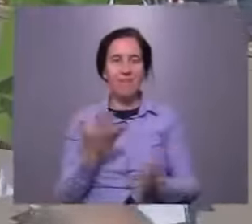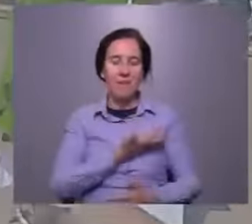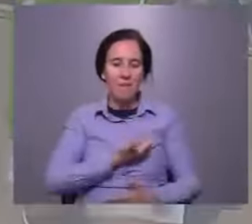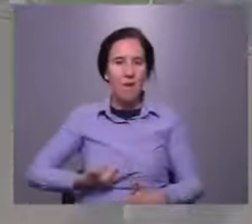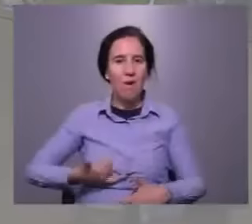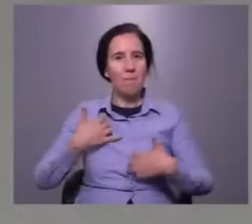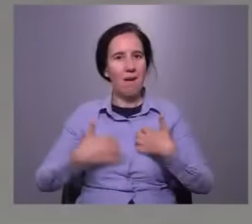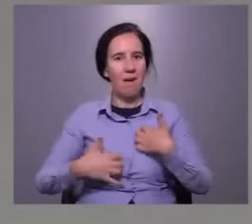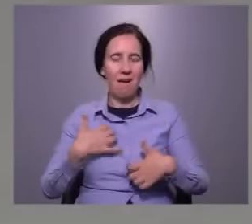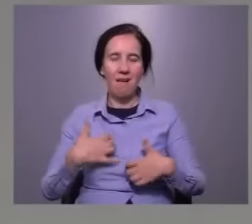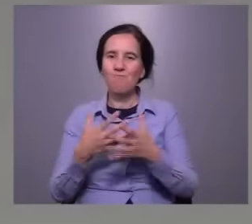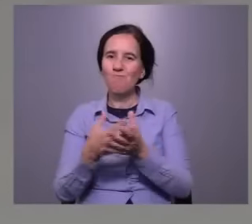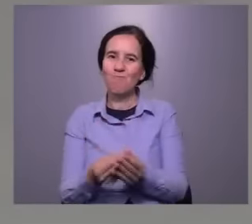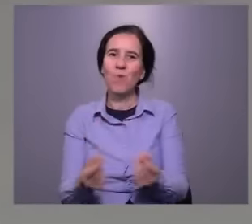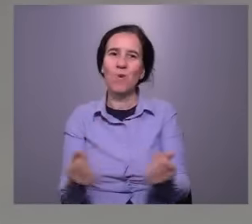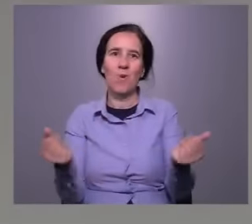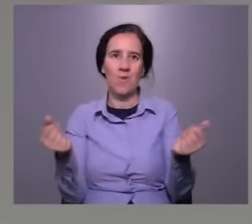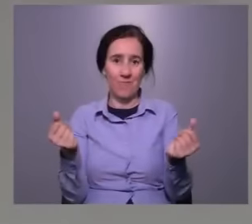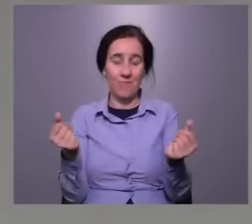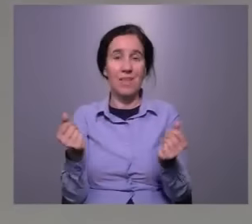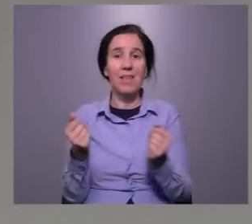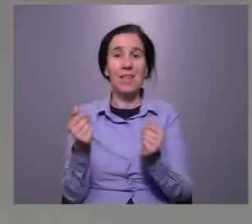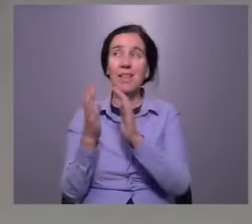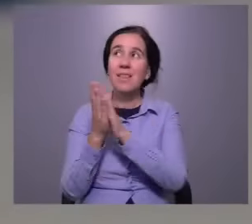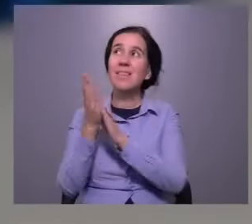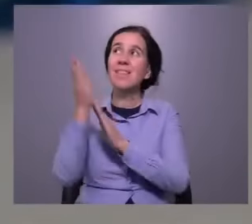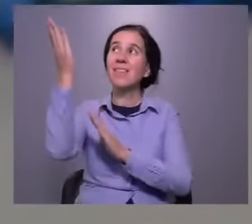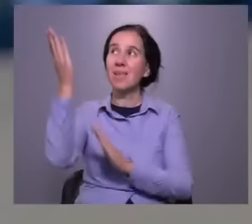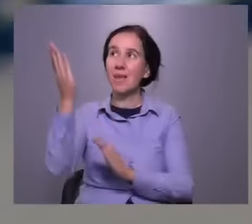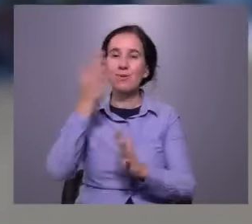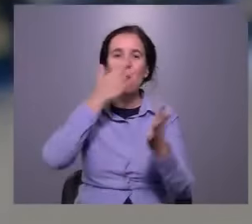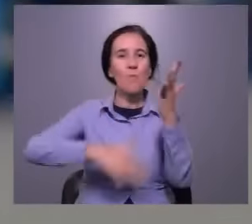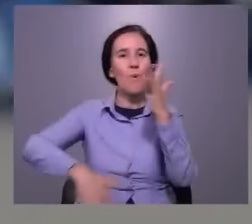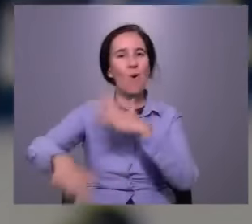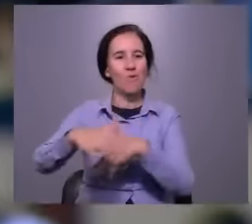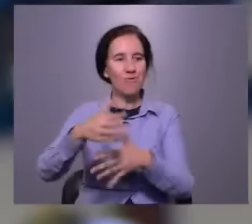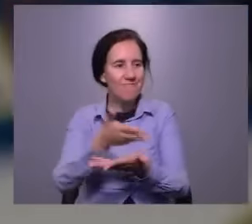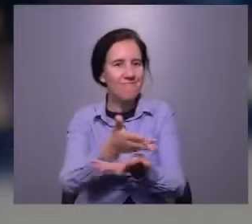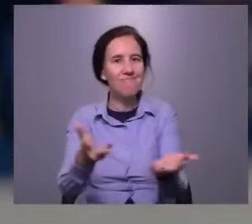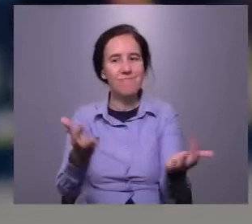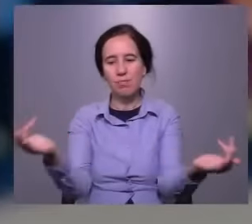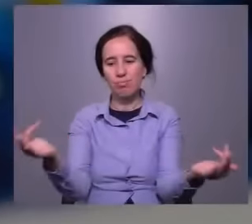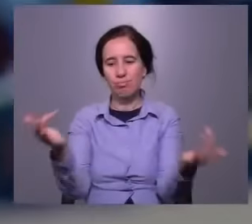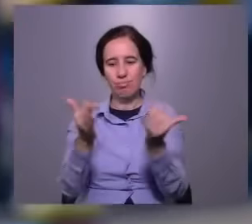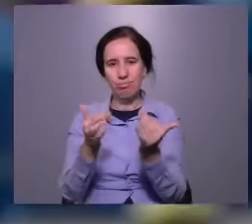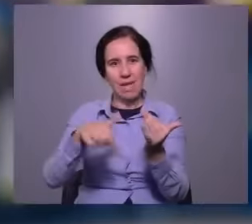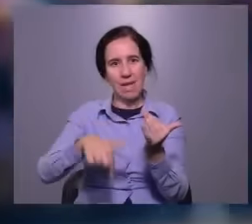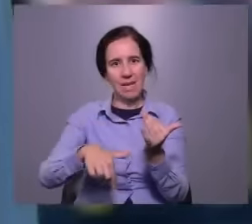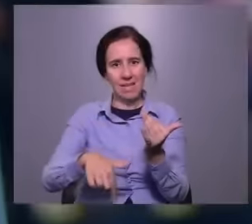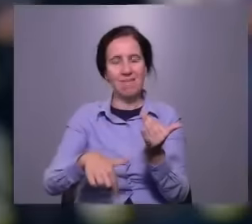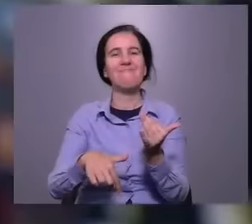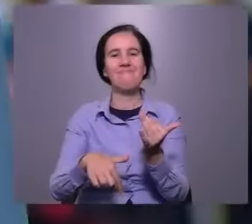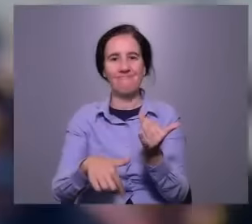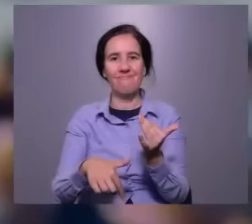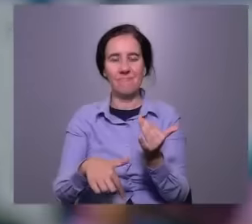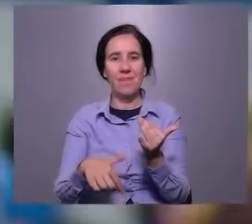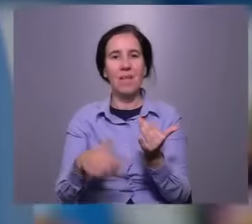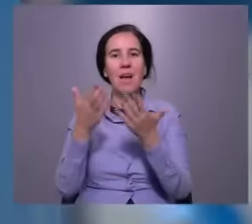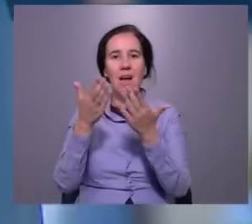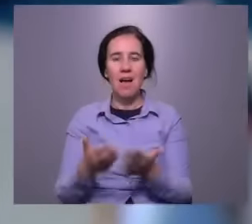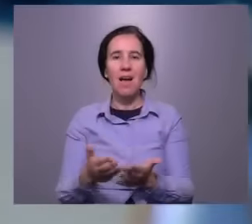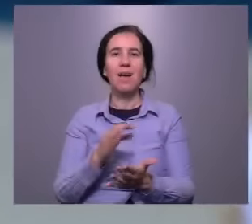alto, mas que prepara para nós uma casa, abrindo as suas mãos e saciando